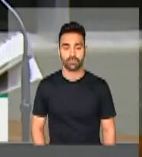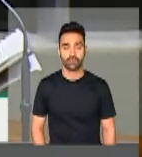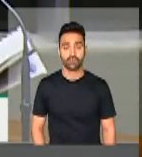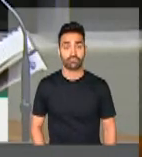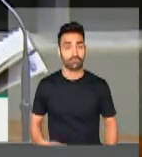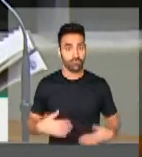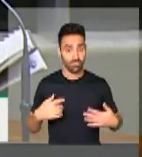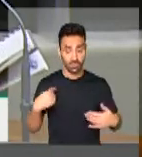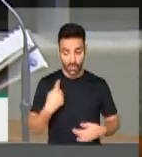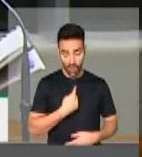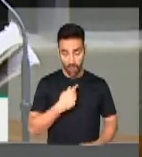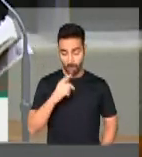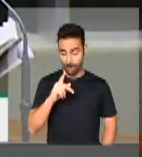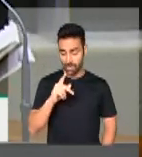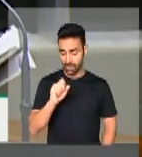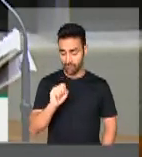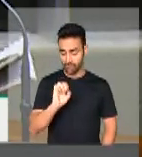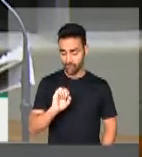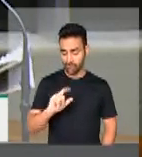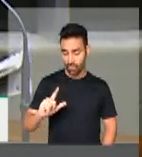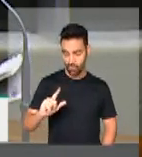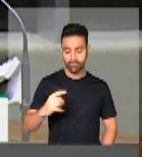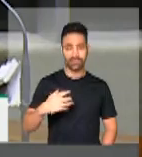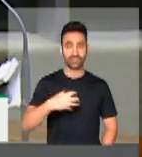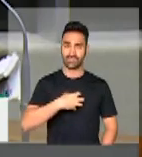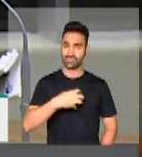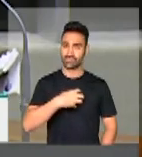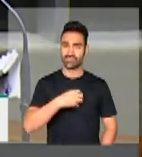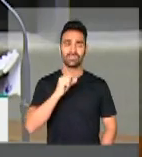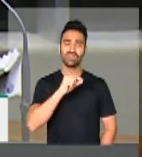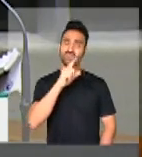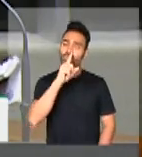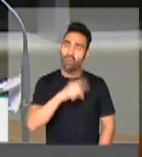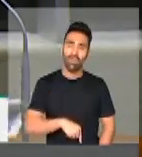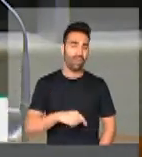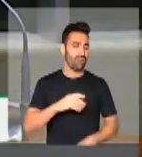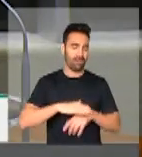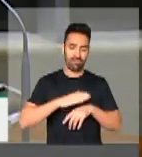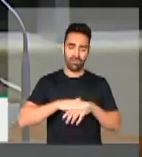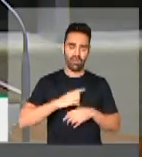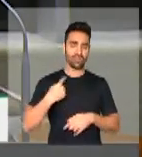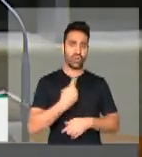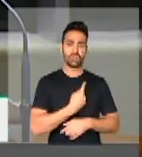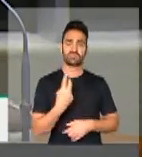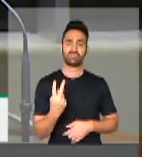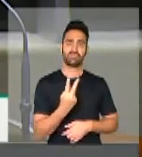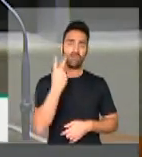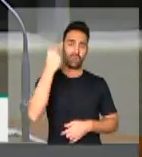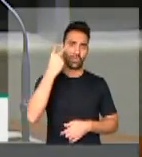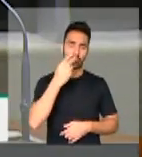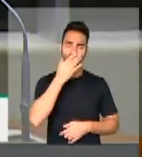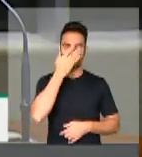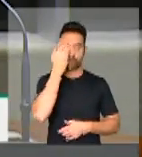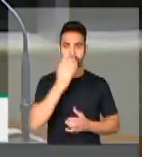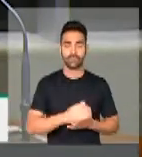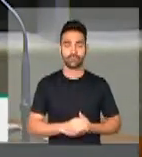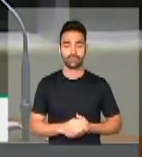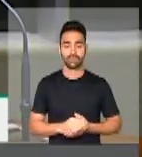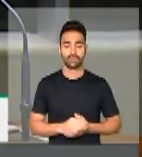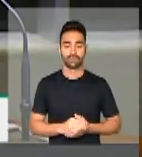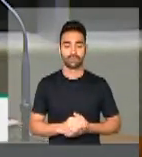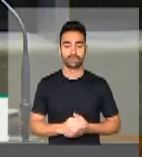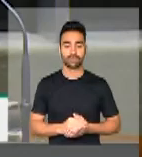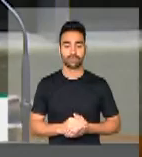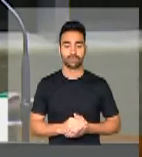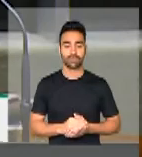para o PSOL é uma questão de princípio. E nós não vamos cair nessa balela de